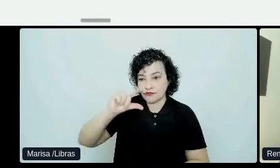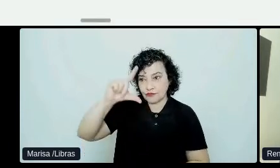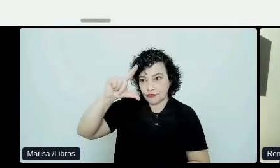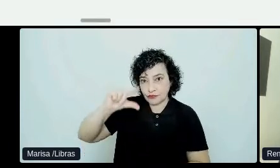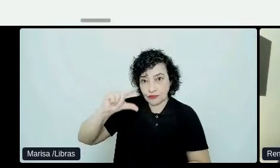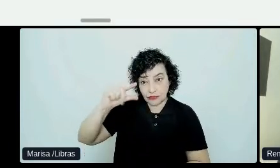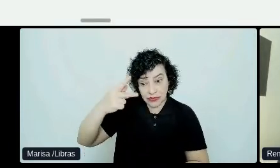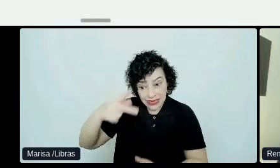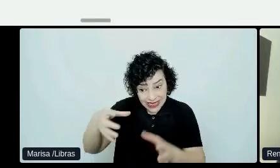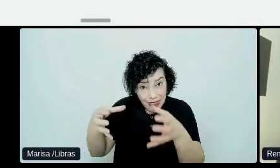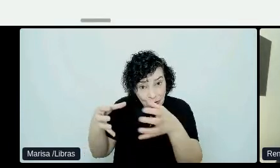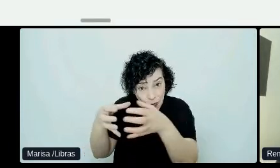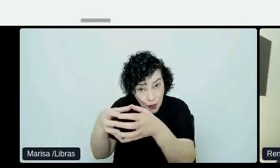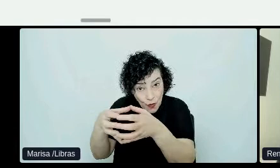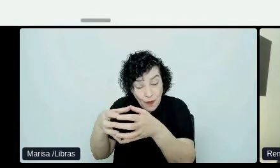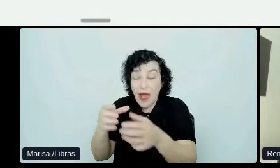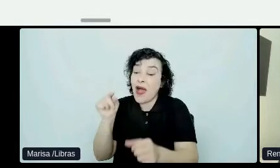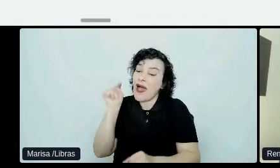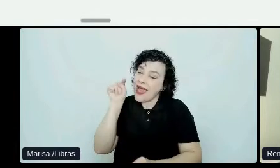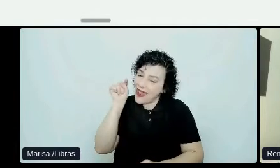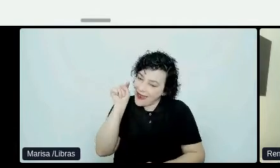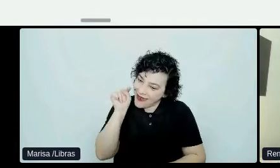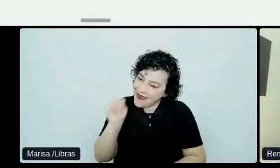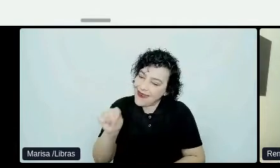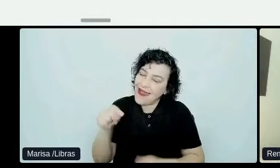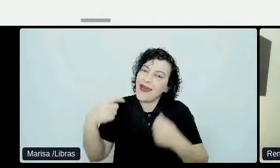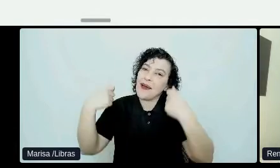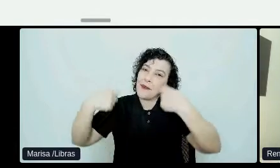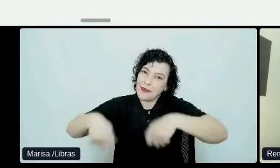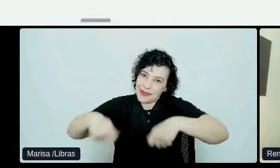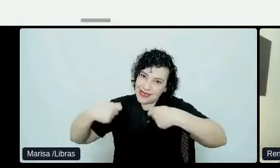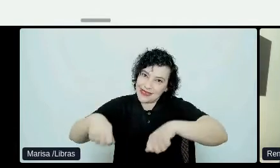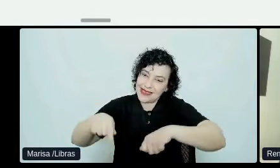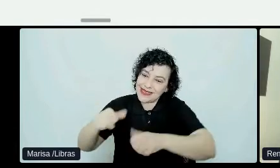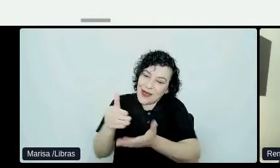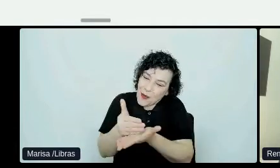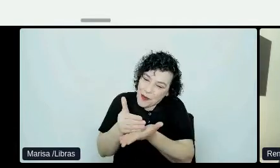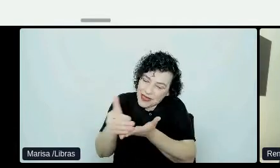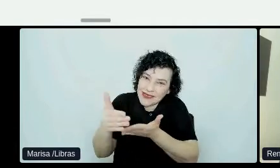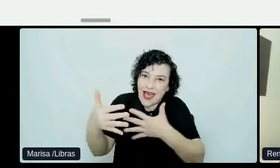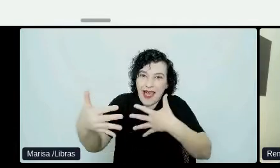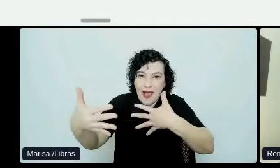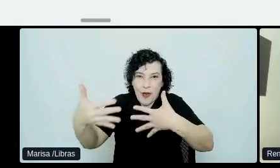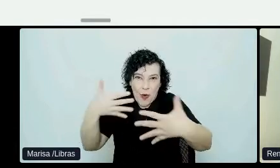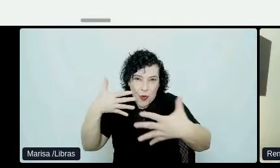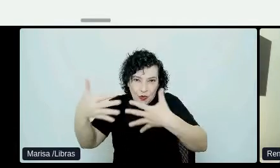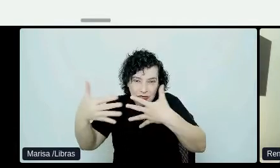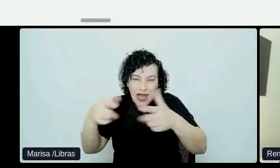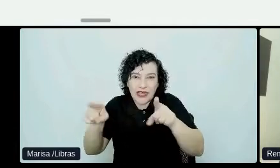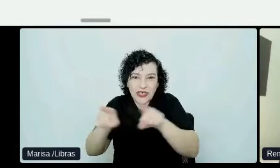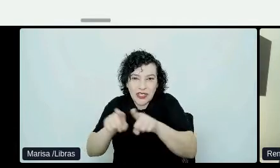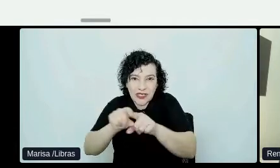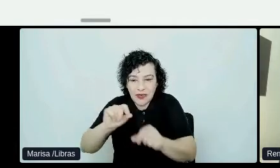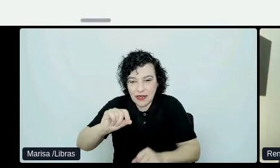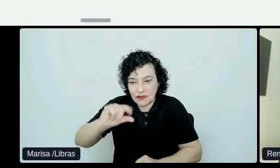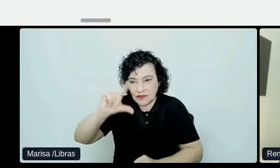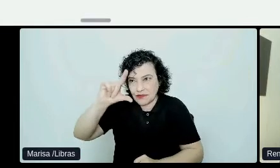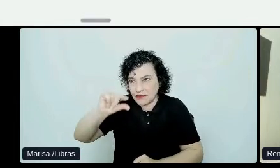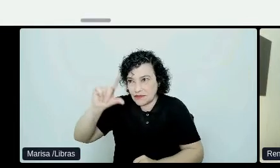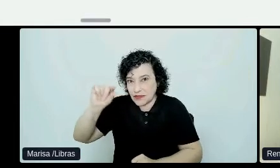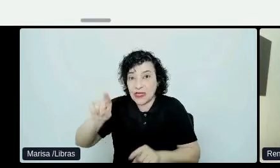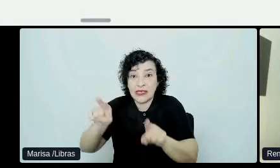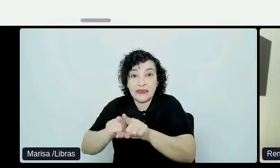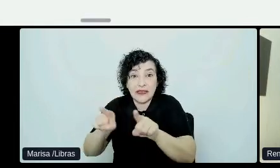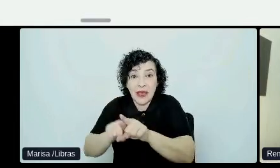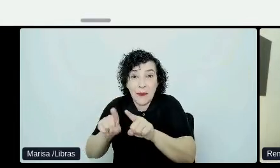é ali que deve estar os itens de contraste, de tipografia, né, de área de toque, porque eles que constroem